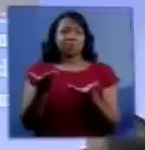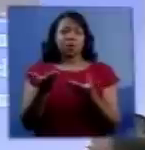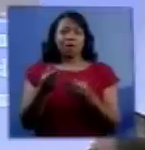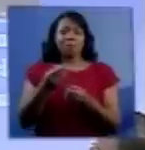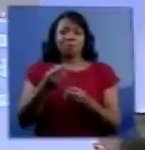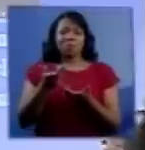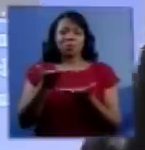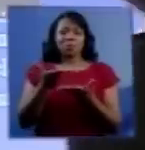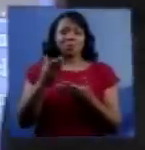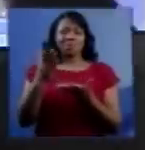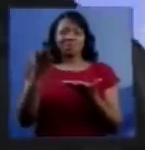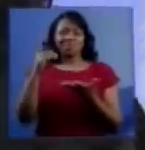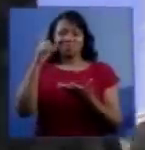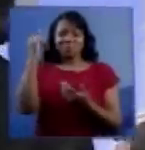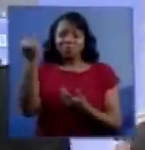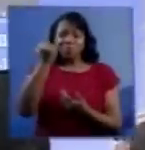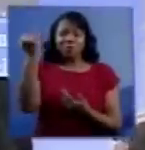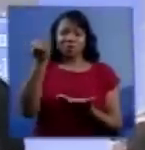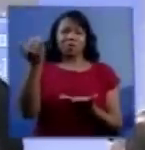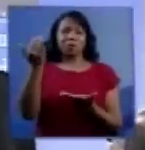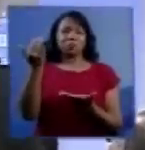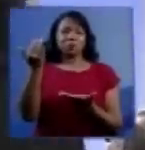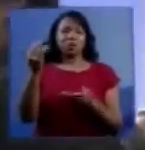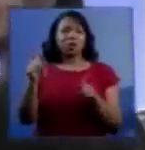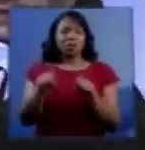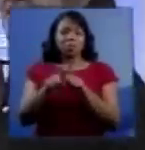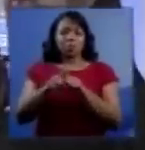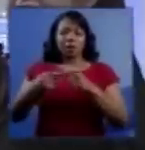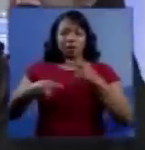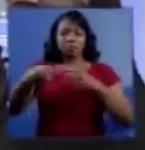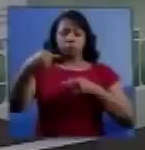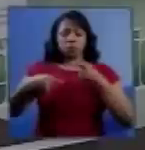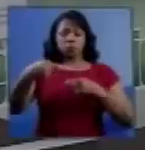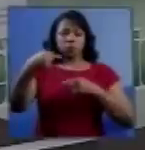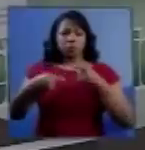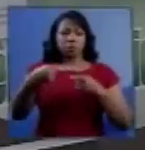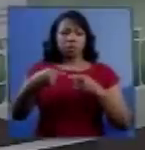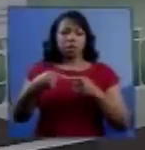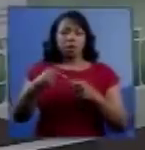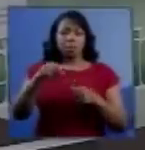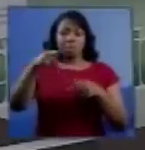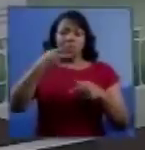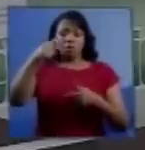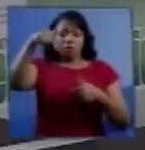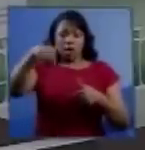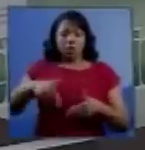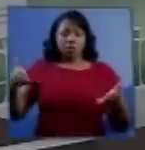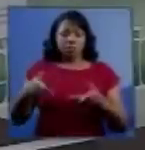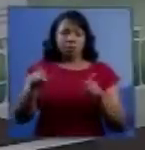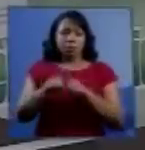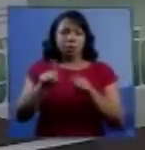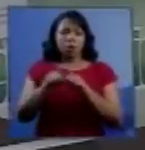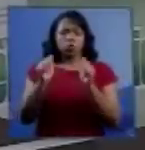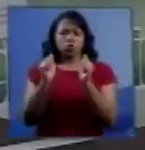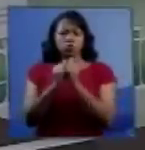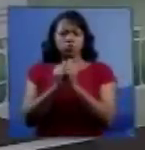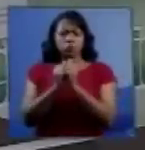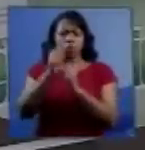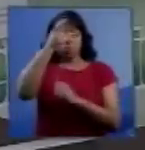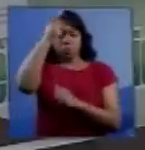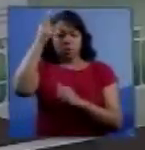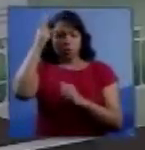delicada e tão importante de ser debatida aqui e ser debatida com toda a comunidade